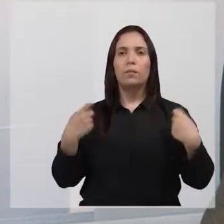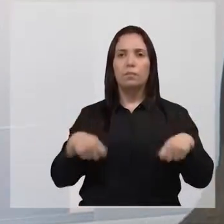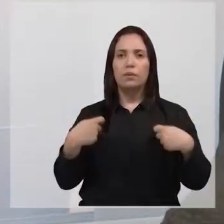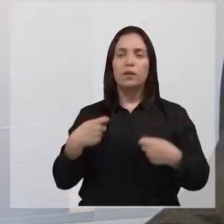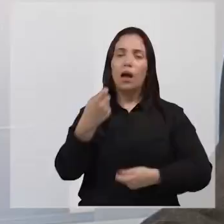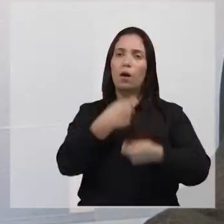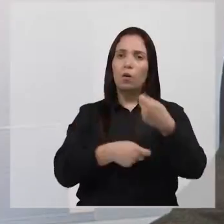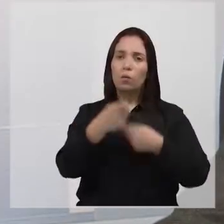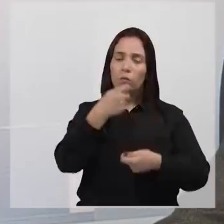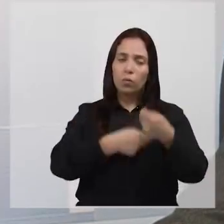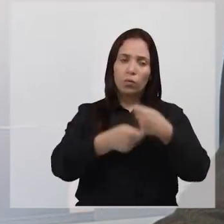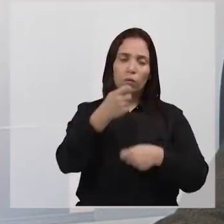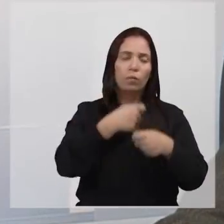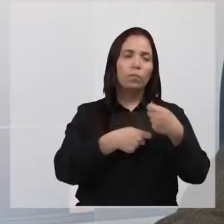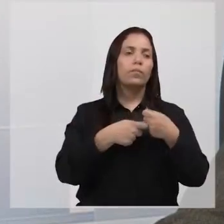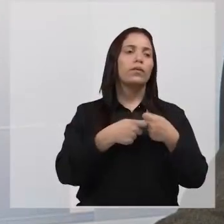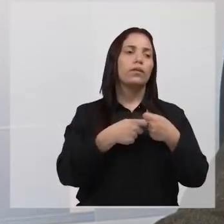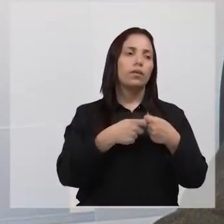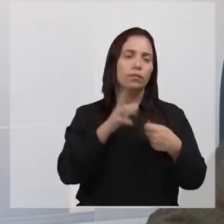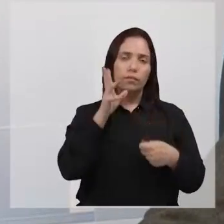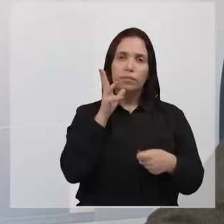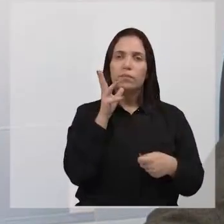mas nós não estamos